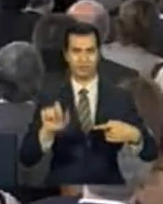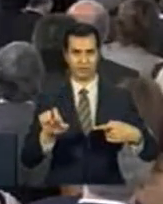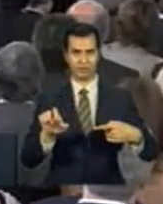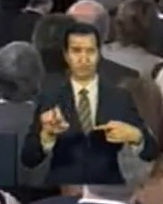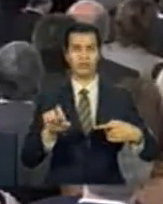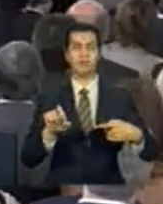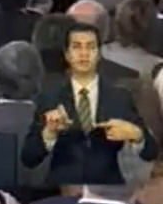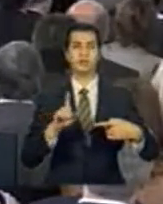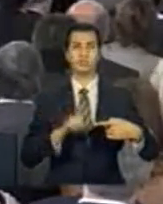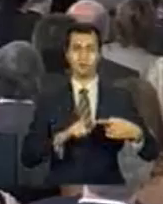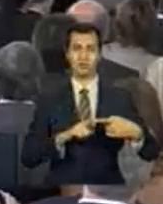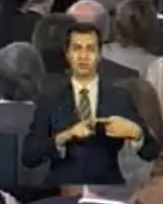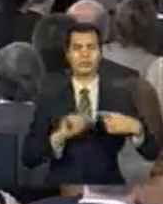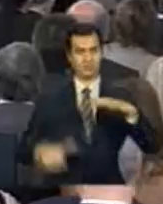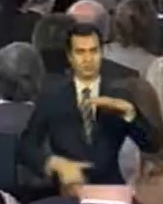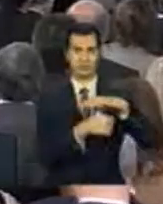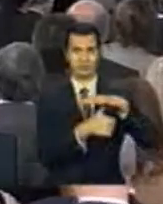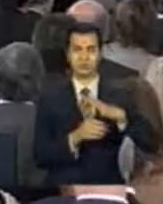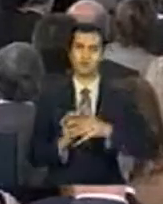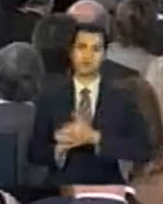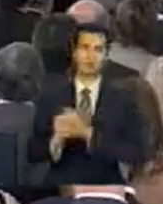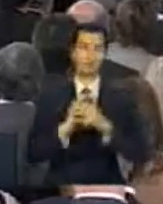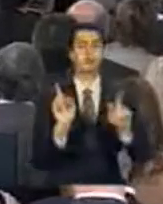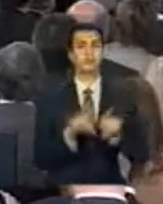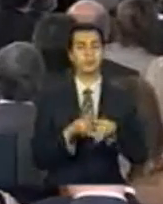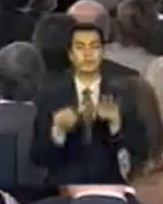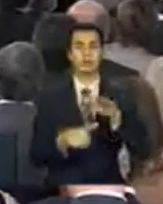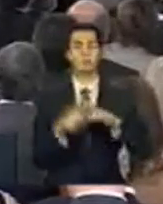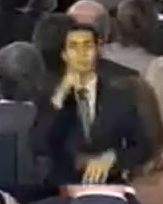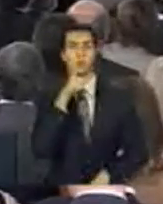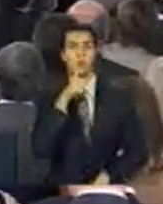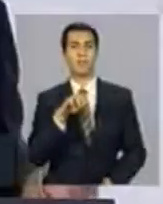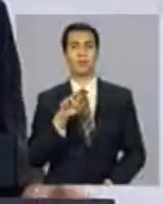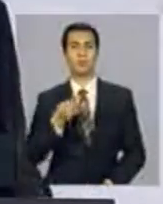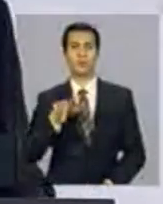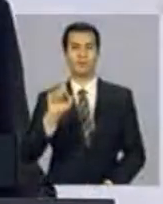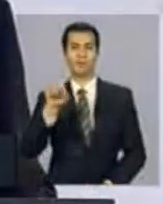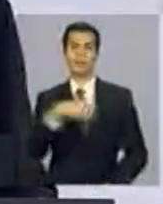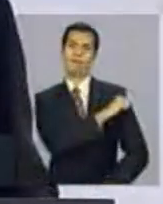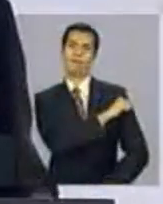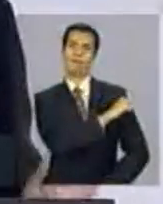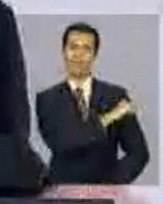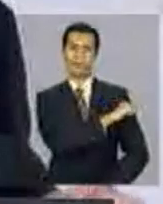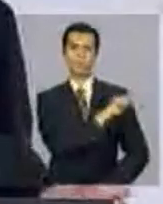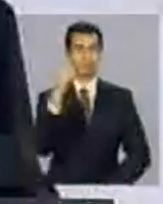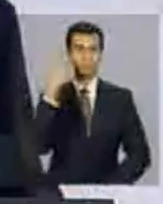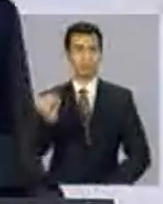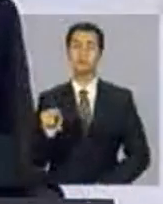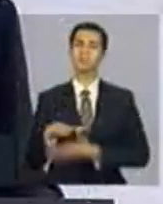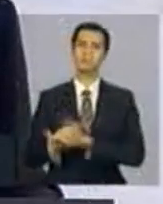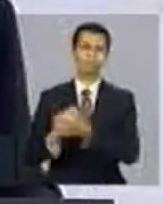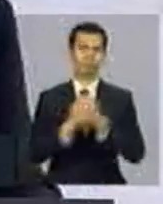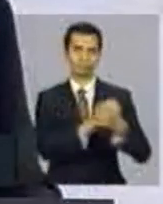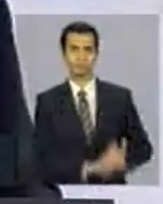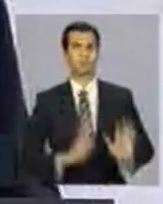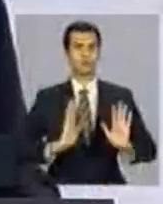intermédio de quem vou saudar todos os estudantes bolsistas que a partir de agora, os 1.500